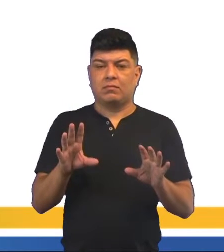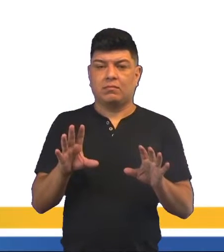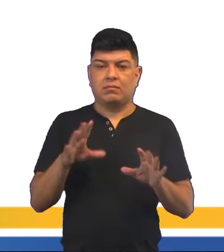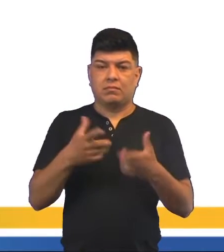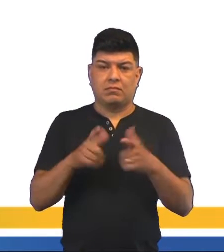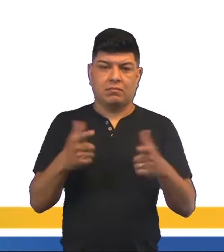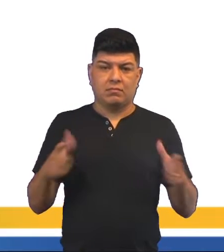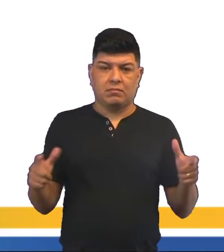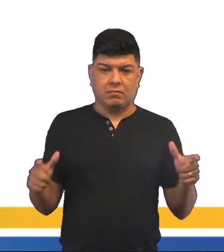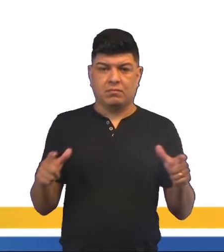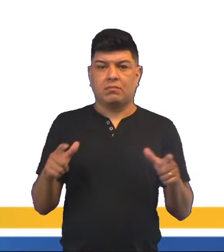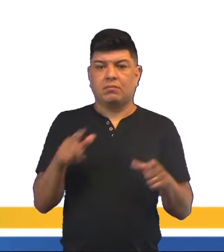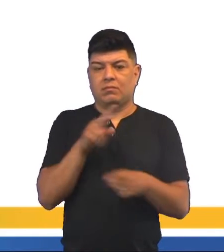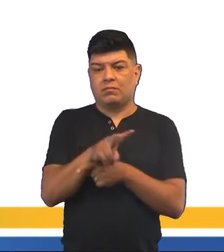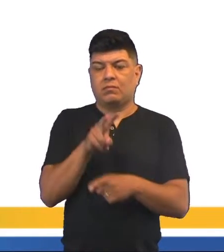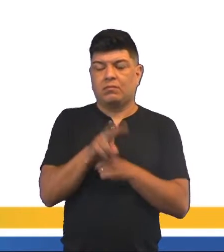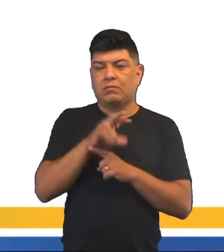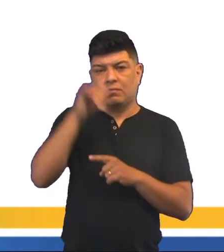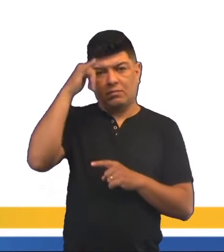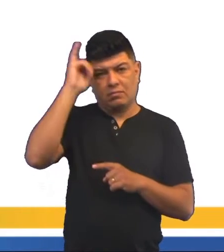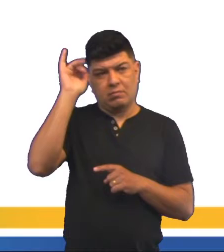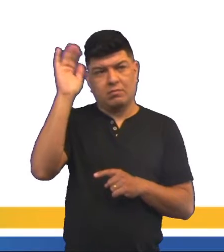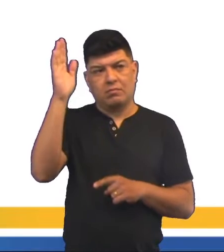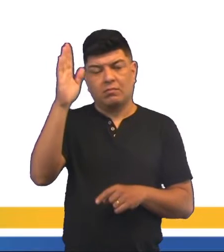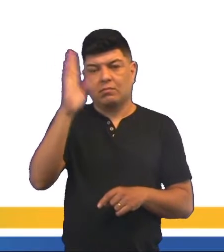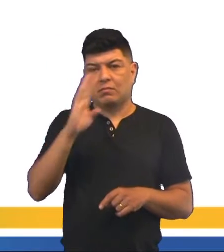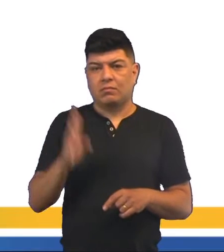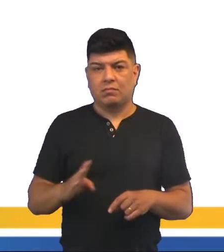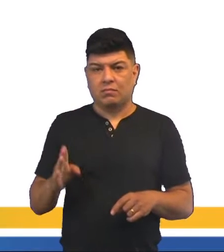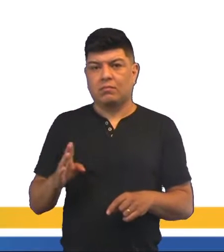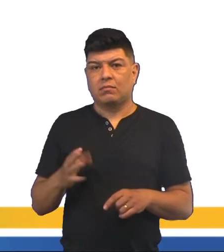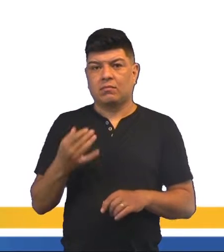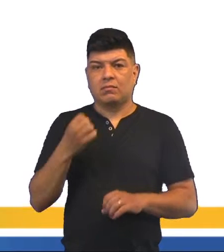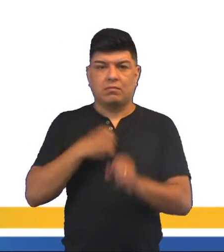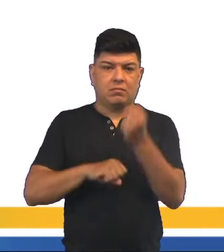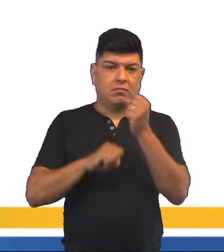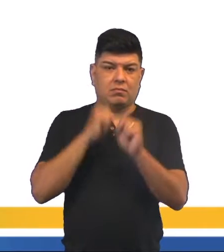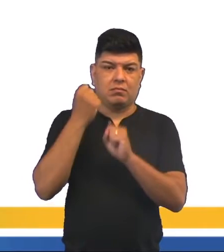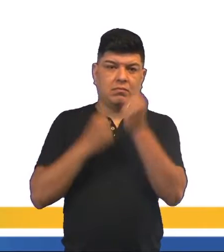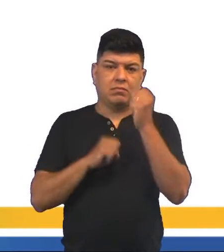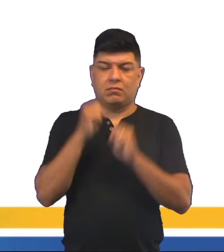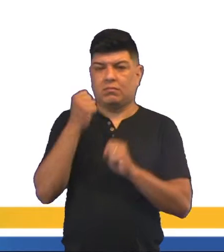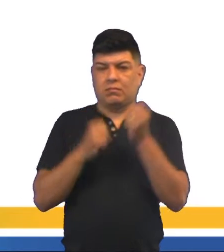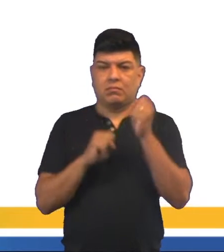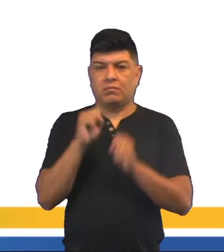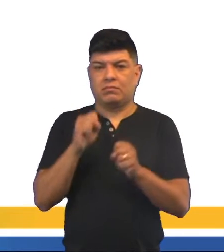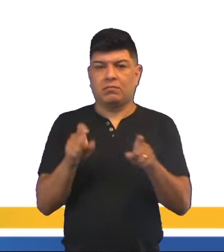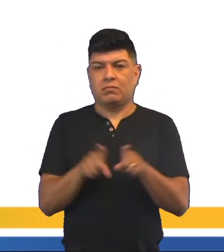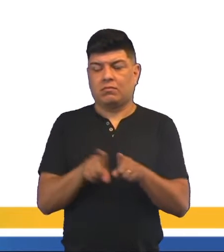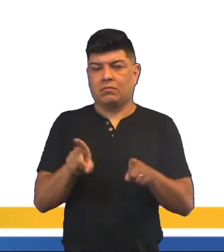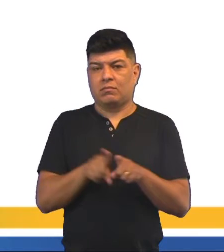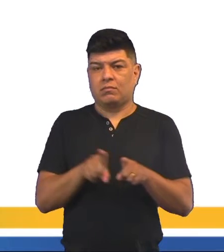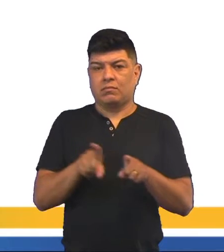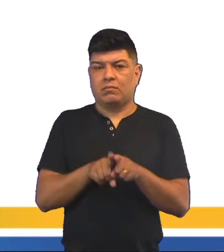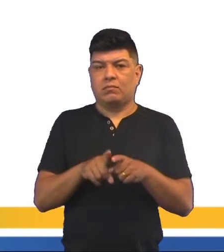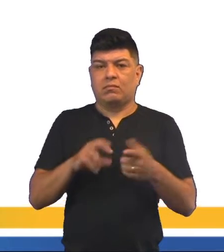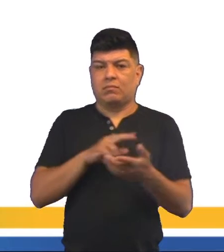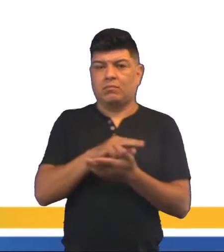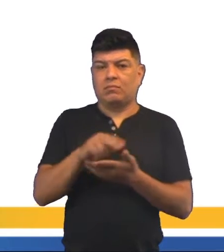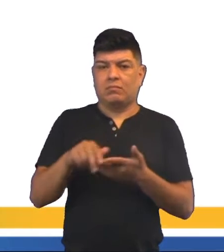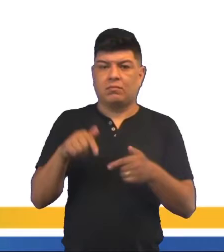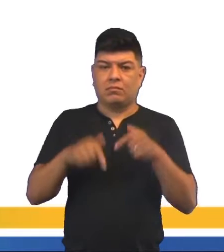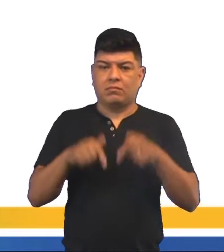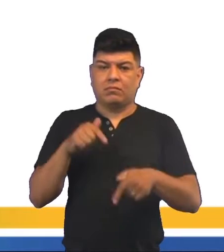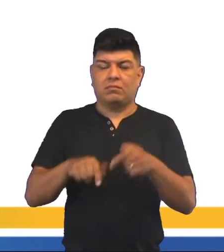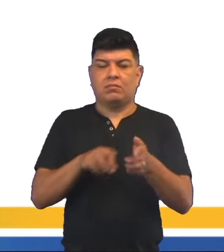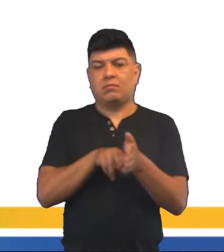para a expansão da produção agropecuária no país. A implantação de indústria, né, produtoras de máquinas, né, implementos e insumos químicos